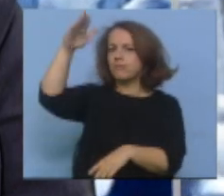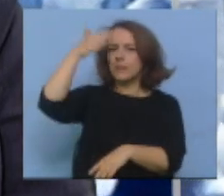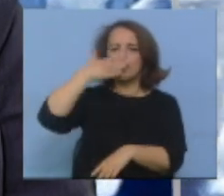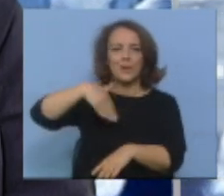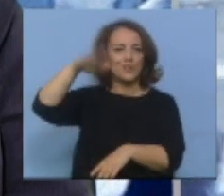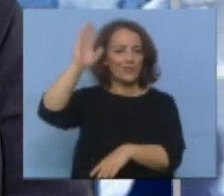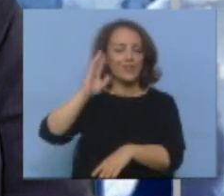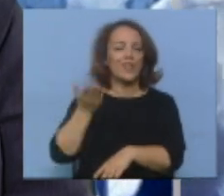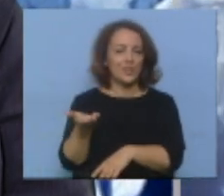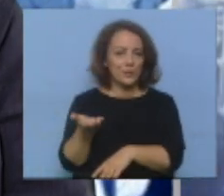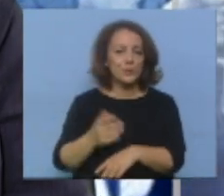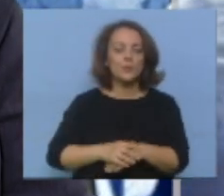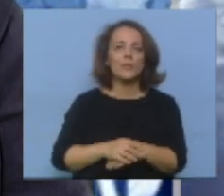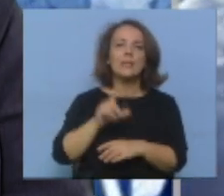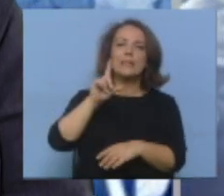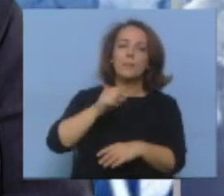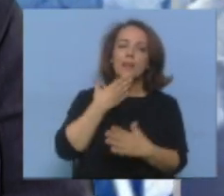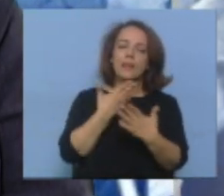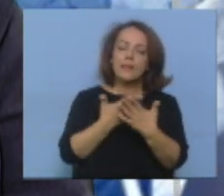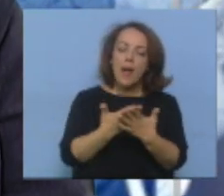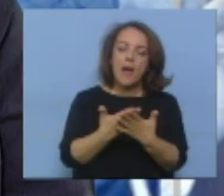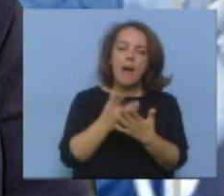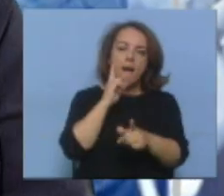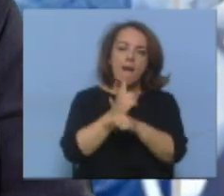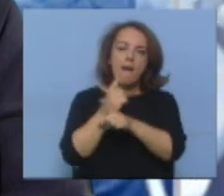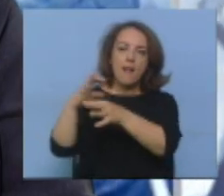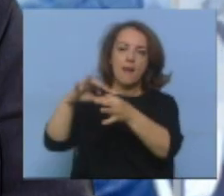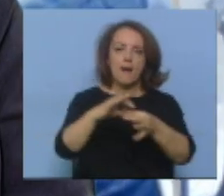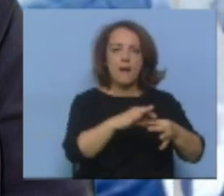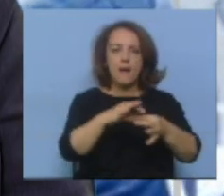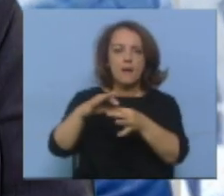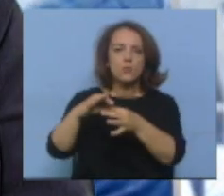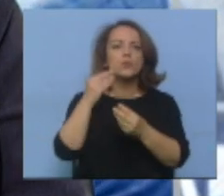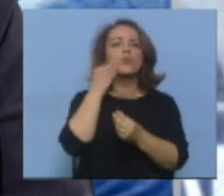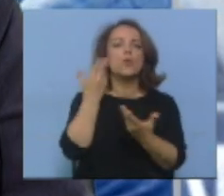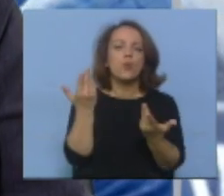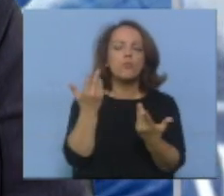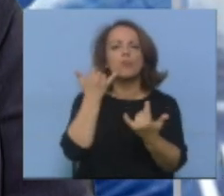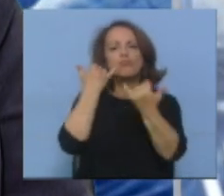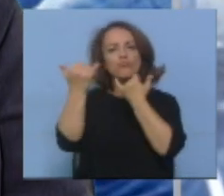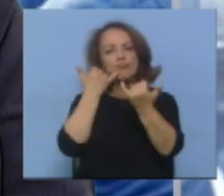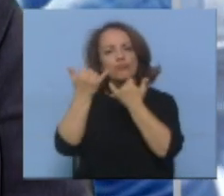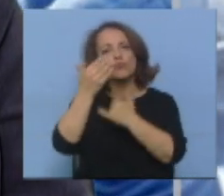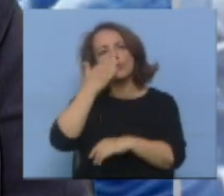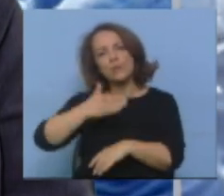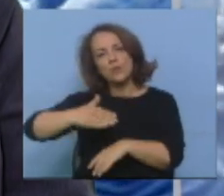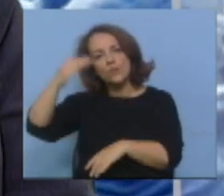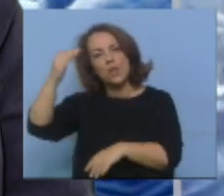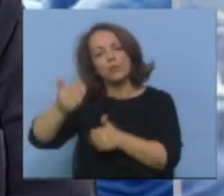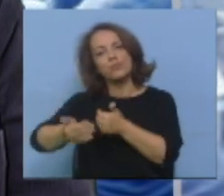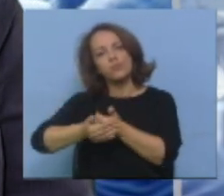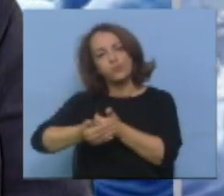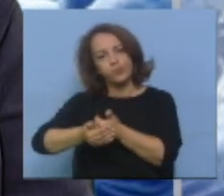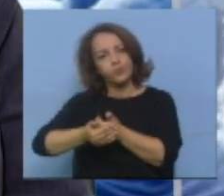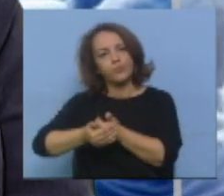não é? E também a manter os laços, também via telefone, com os mais velhos, com os mais idosos,